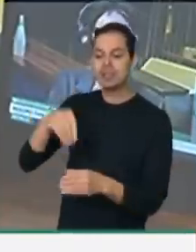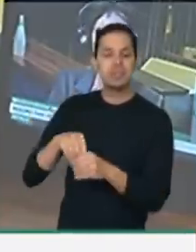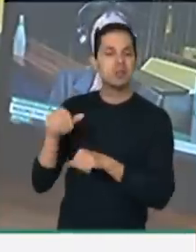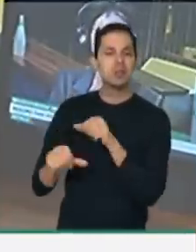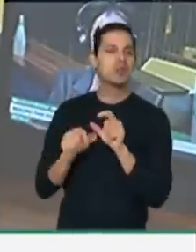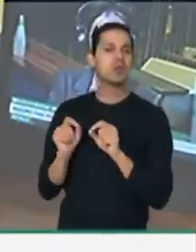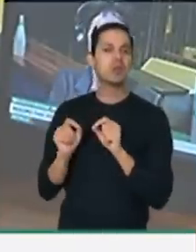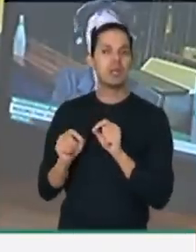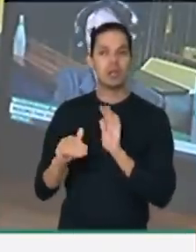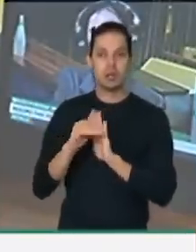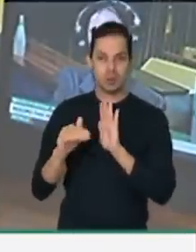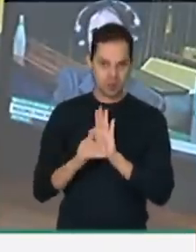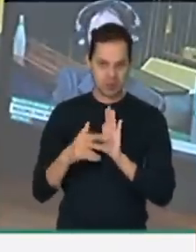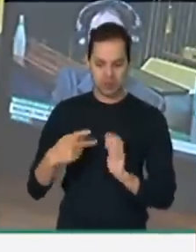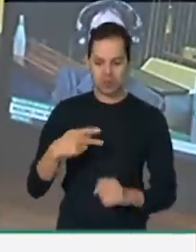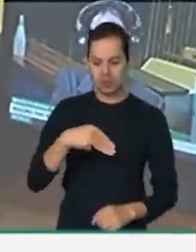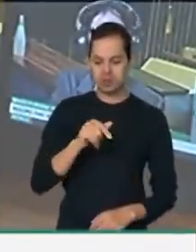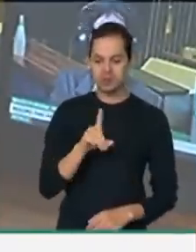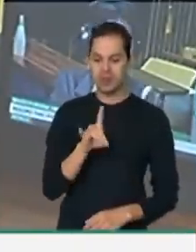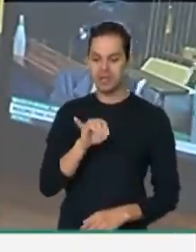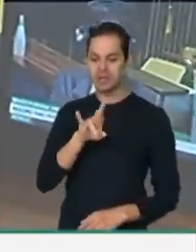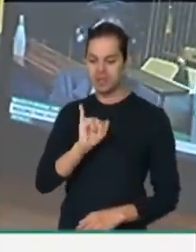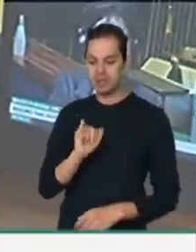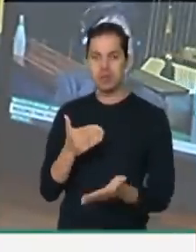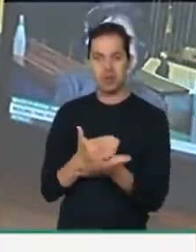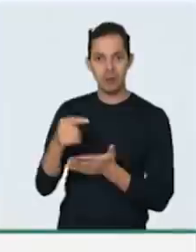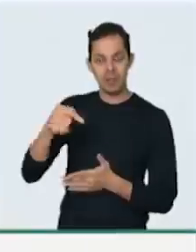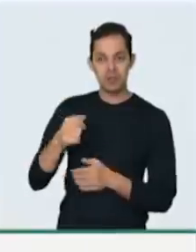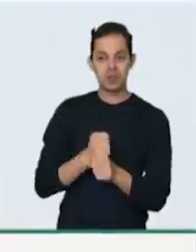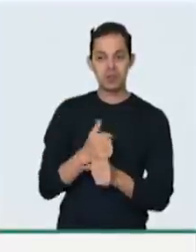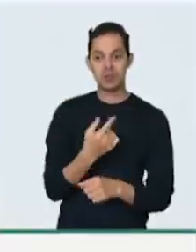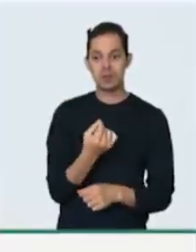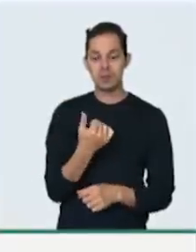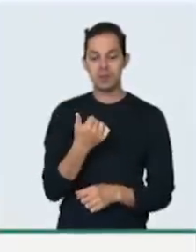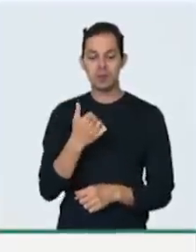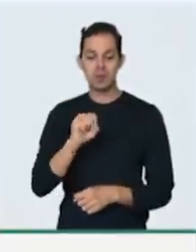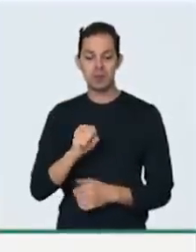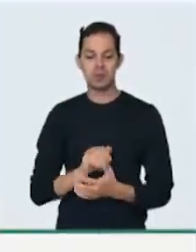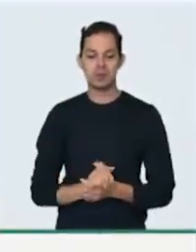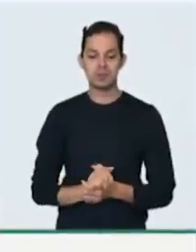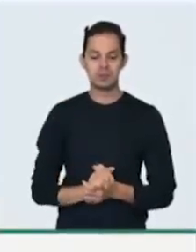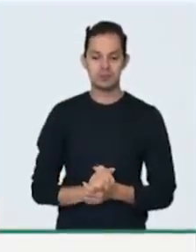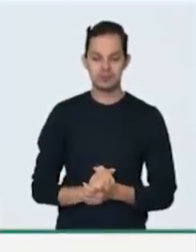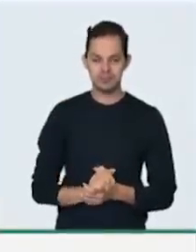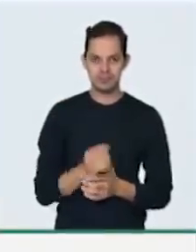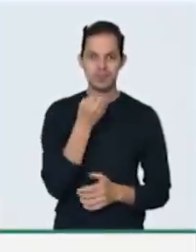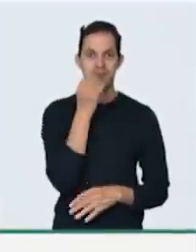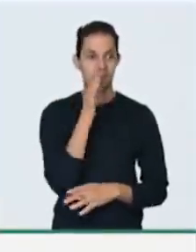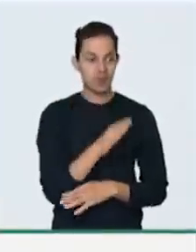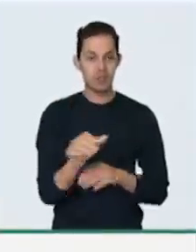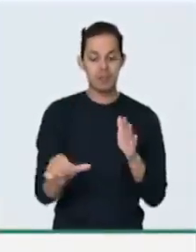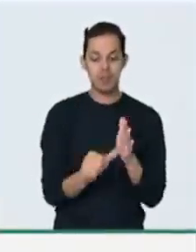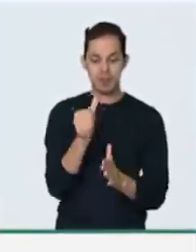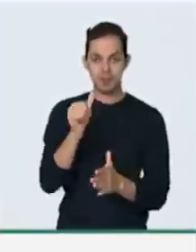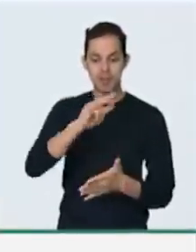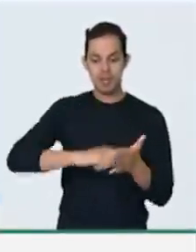que esse protocolo já está em vigor aqui no país desde 2019? Boa noite. Boa noite. Bom, primeiro dizer que, apesar do protocolo